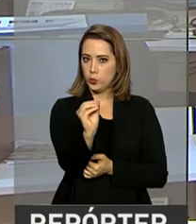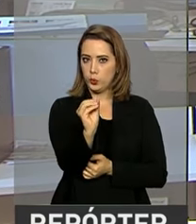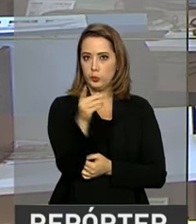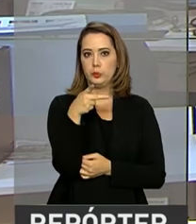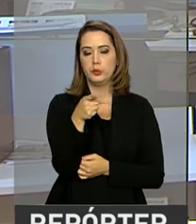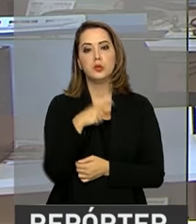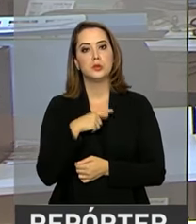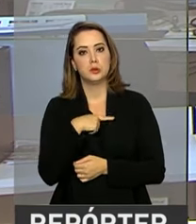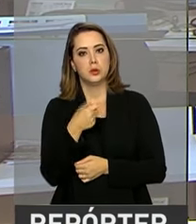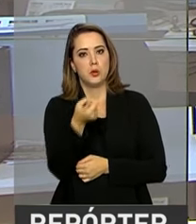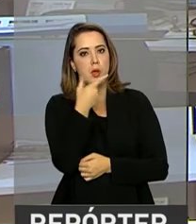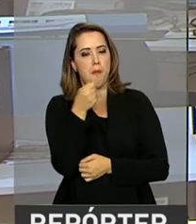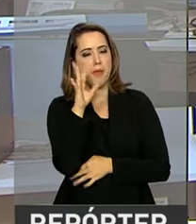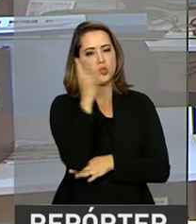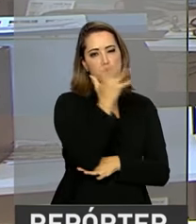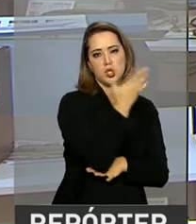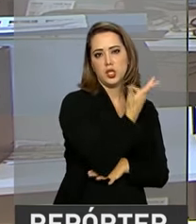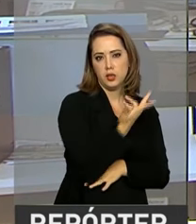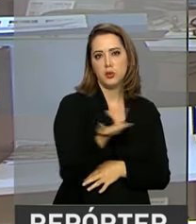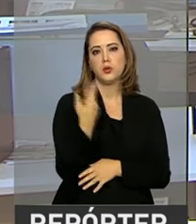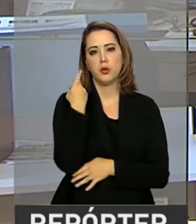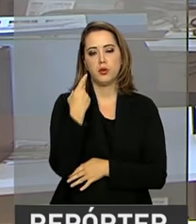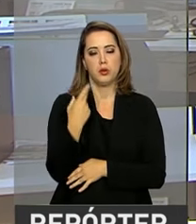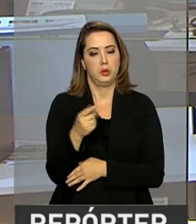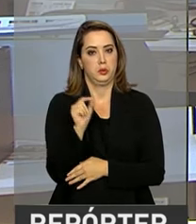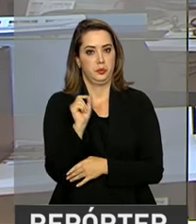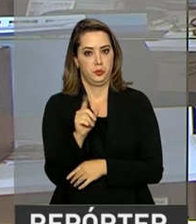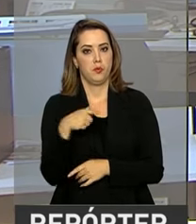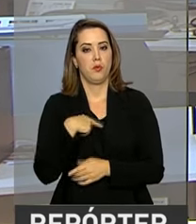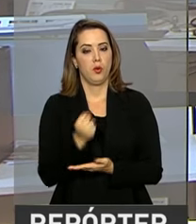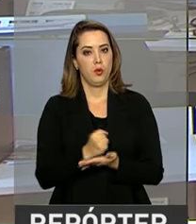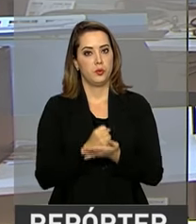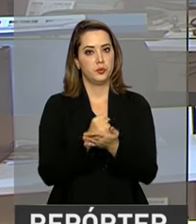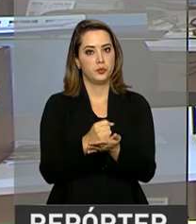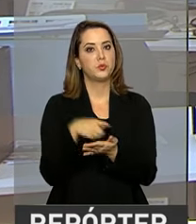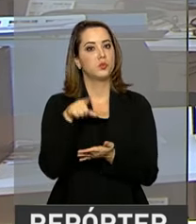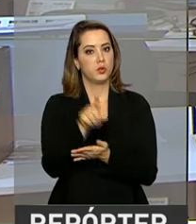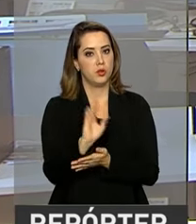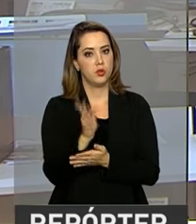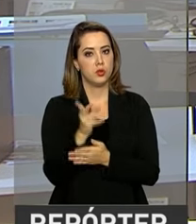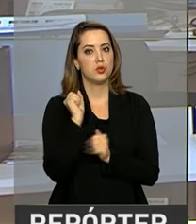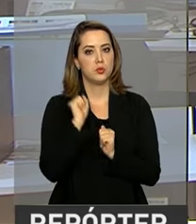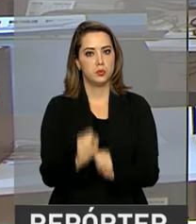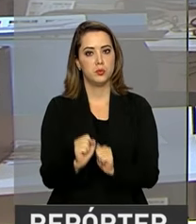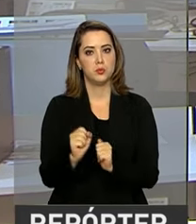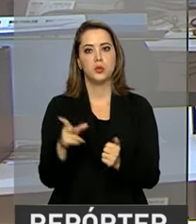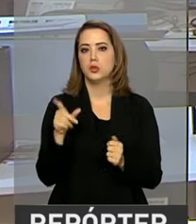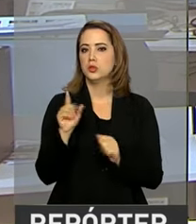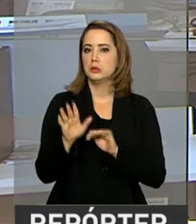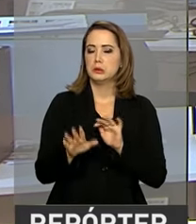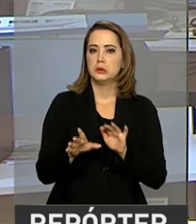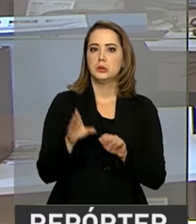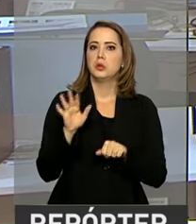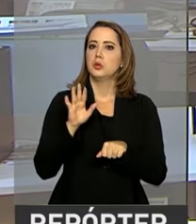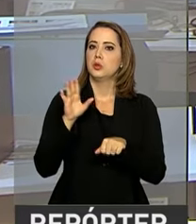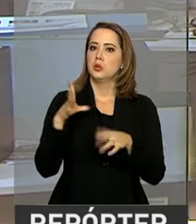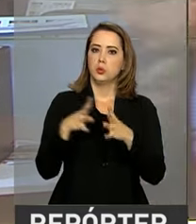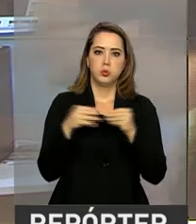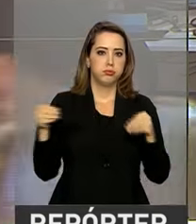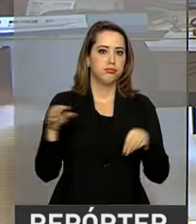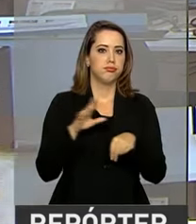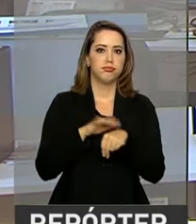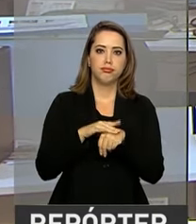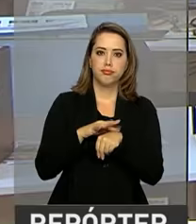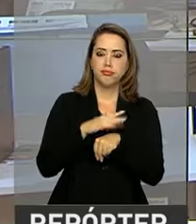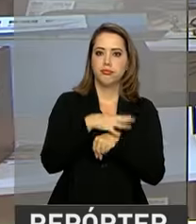para ter acesso a esse tipo de remédio os medicamentos oferecidos podem ser utilizados para tratar queimaduras